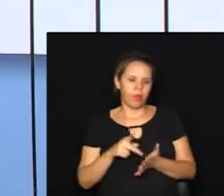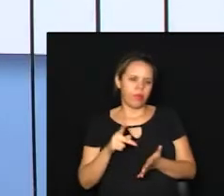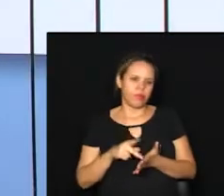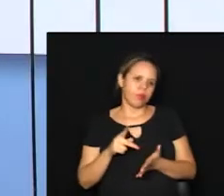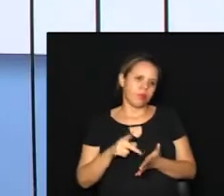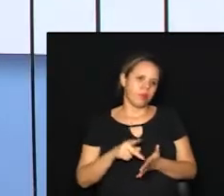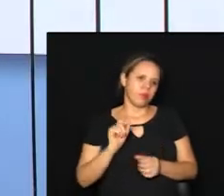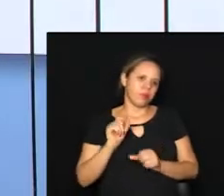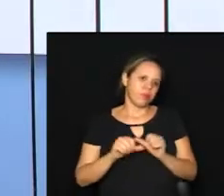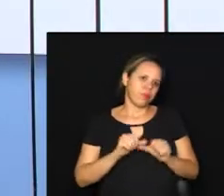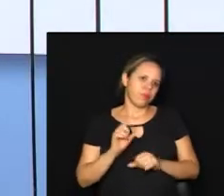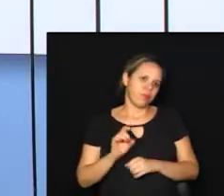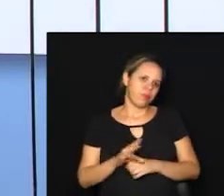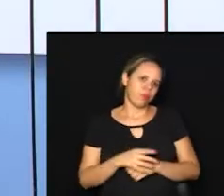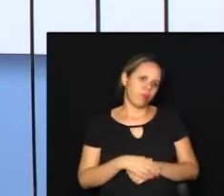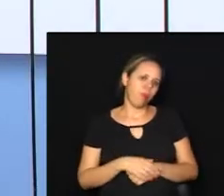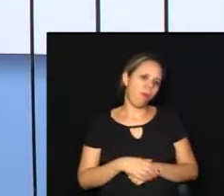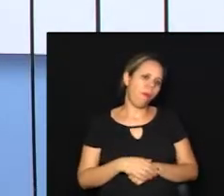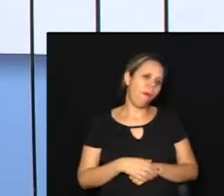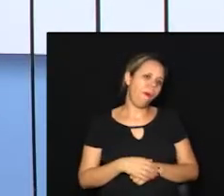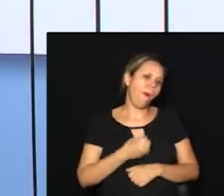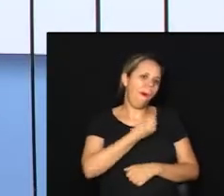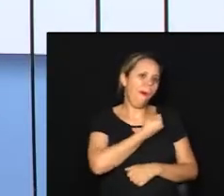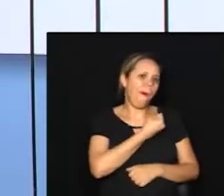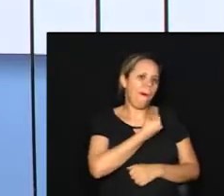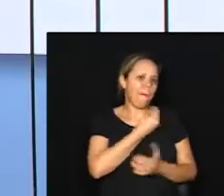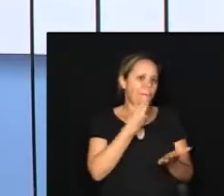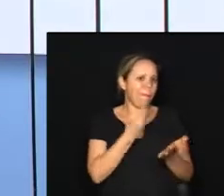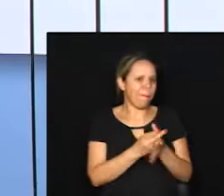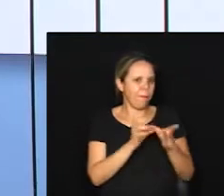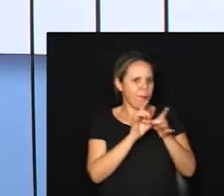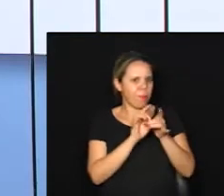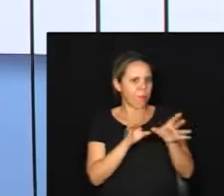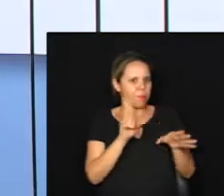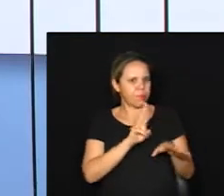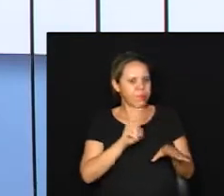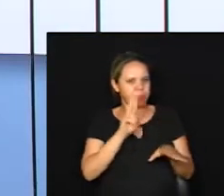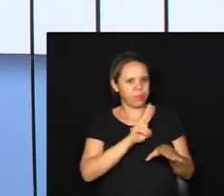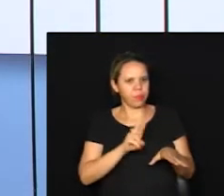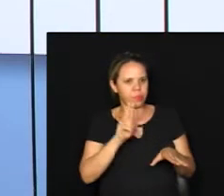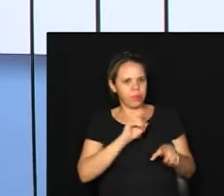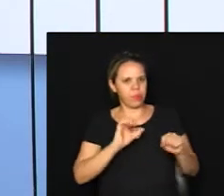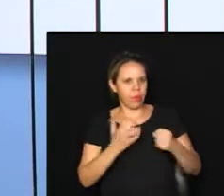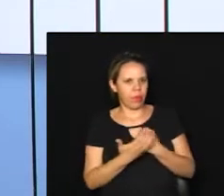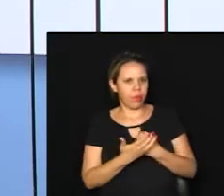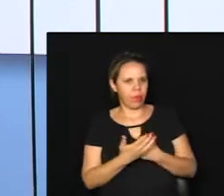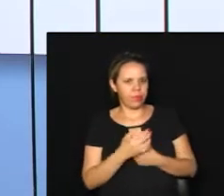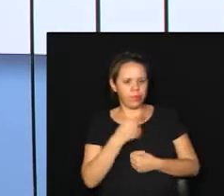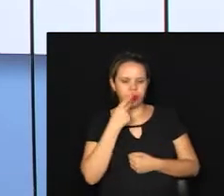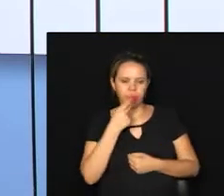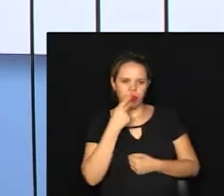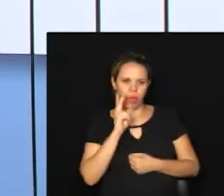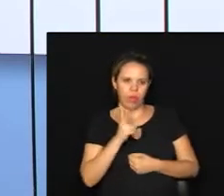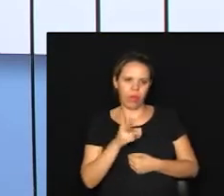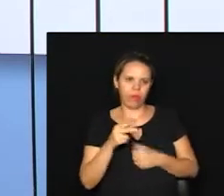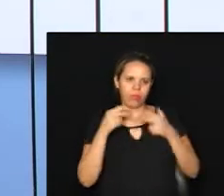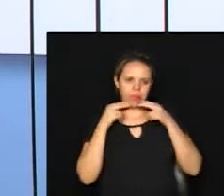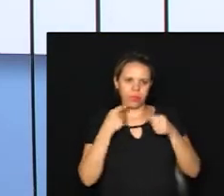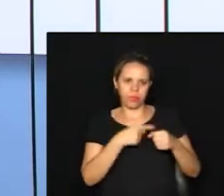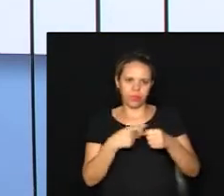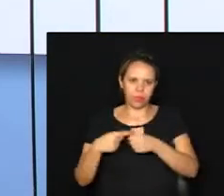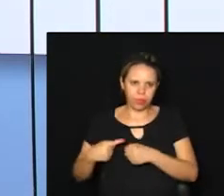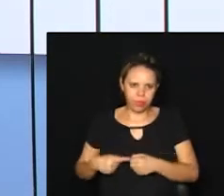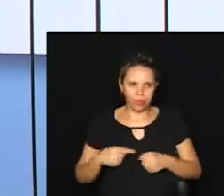verdade, o que mudou foi o número de leitos disponíveis para a Covid-19. A gente tem falado aqui no Notícias da